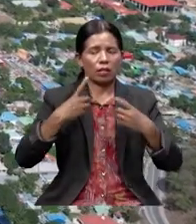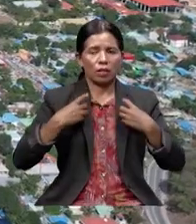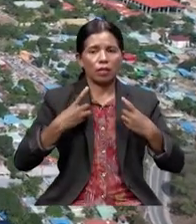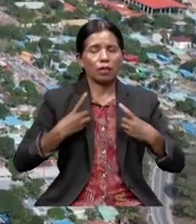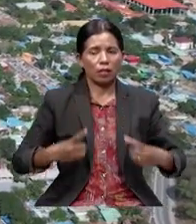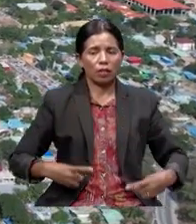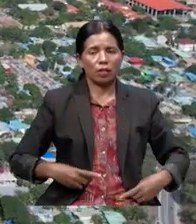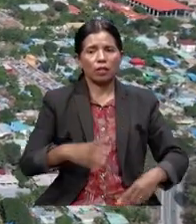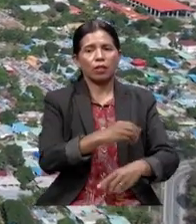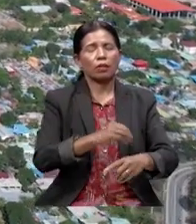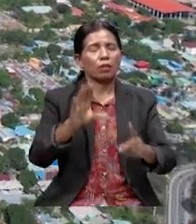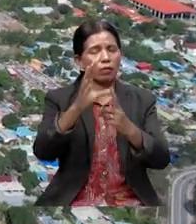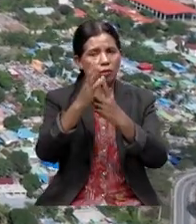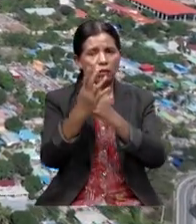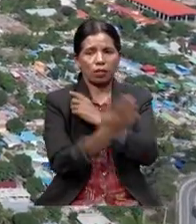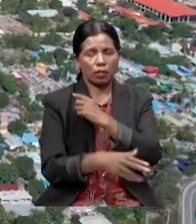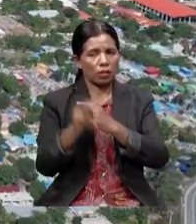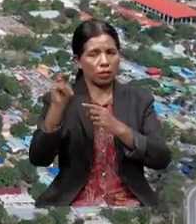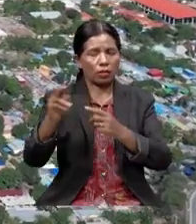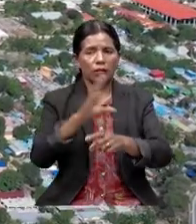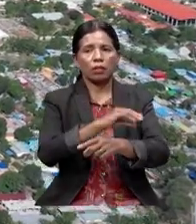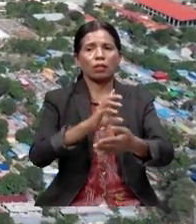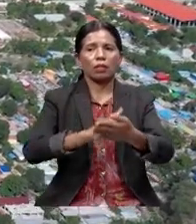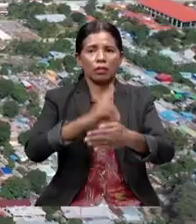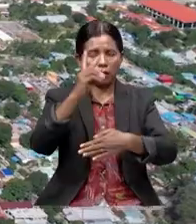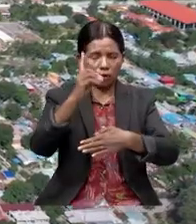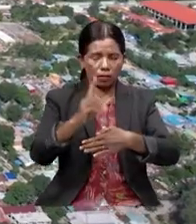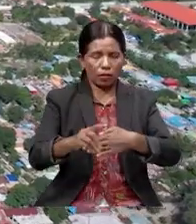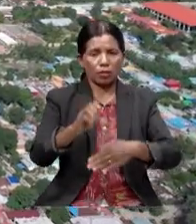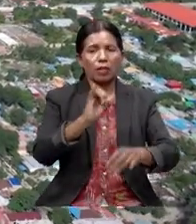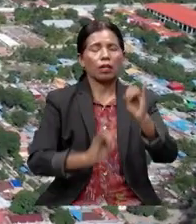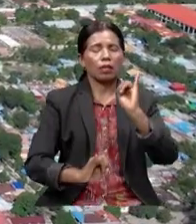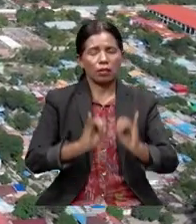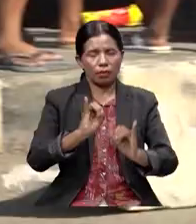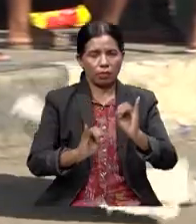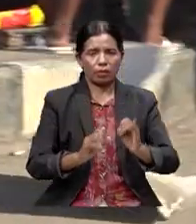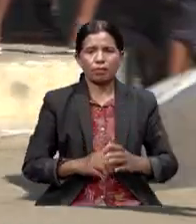valor sociocultural, nação nian, no desenvolvimento moral individual nian.